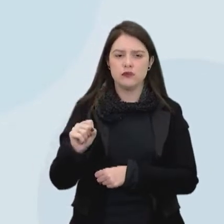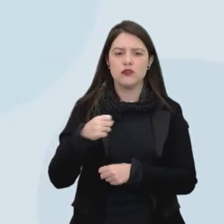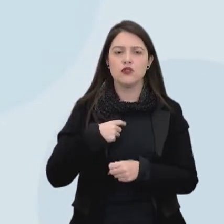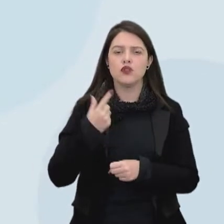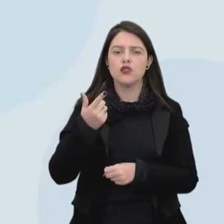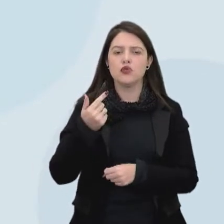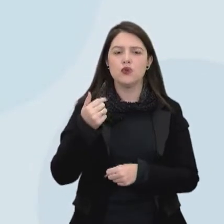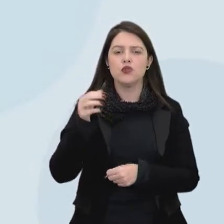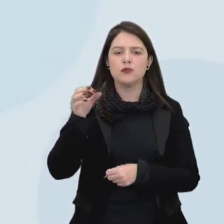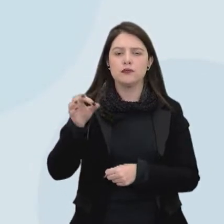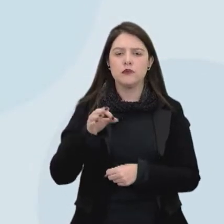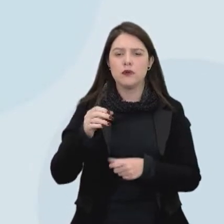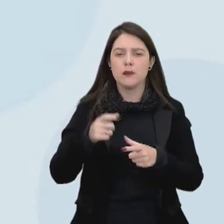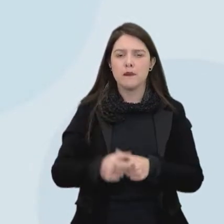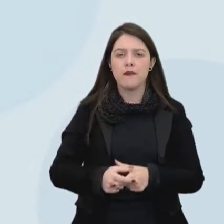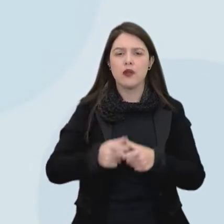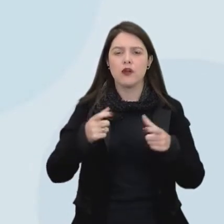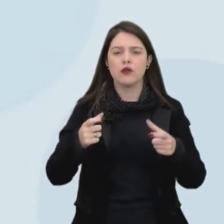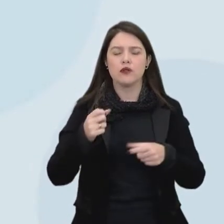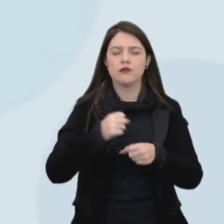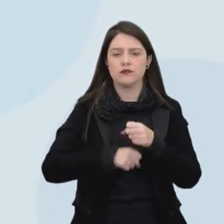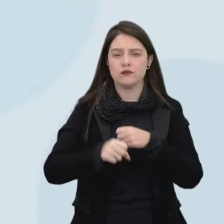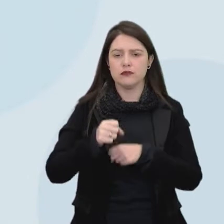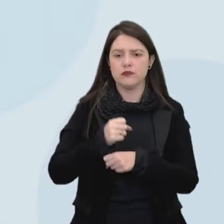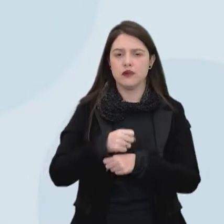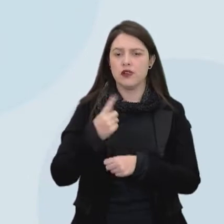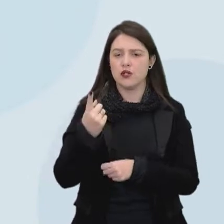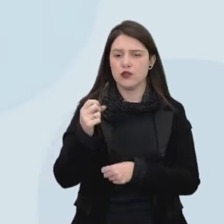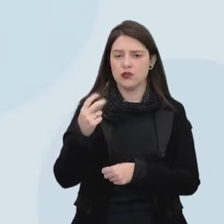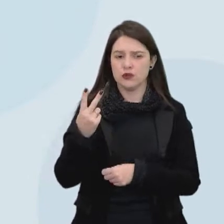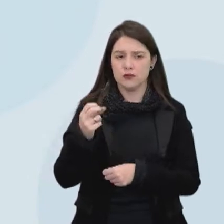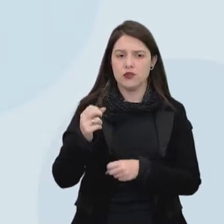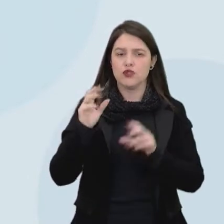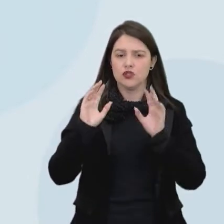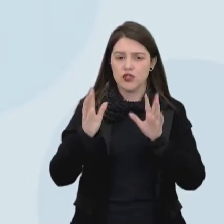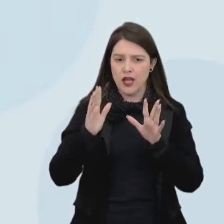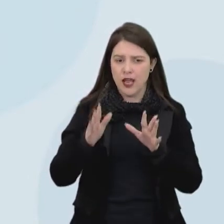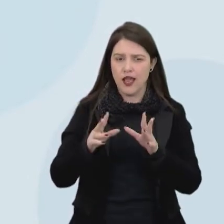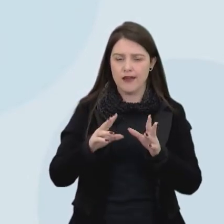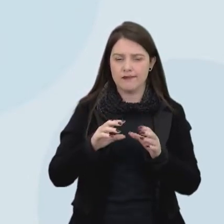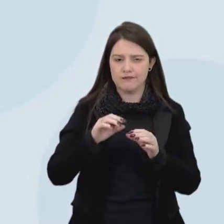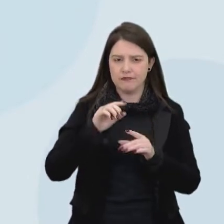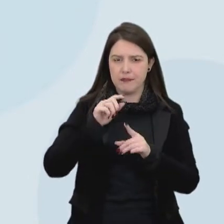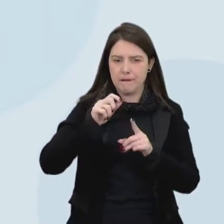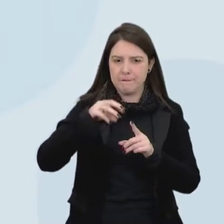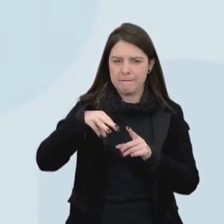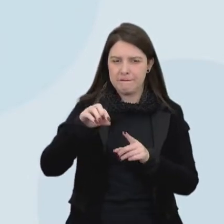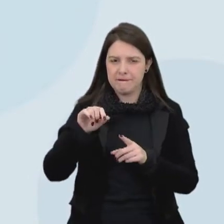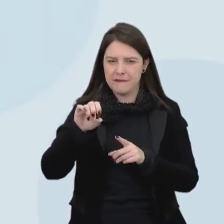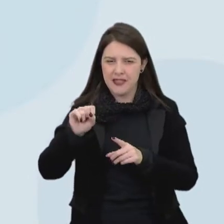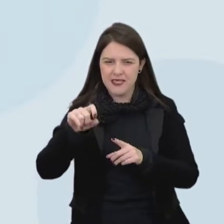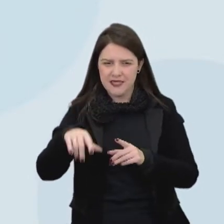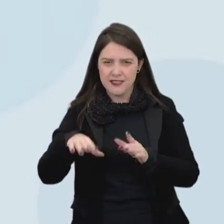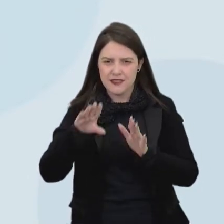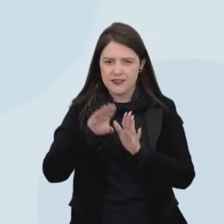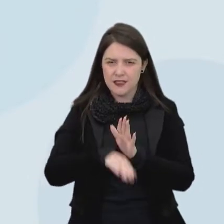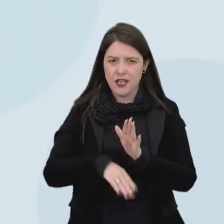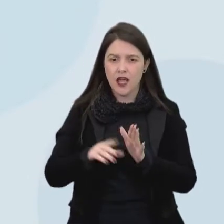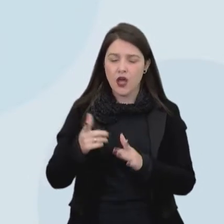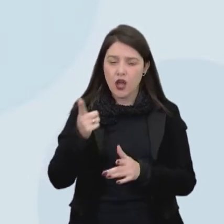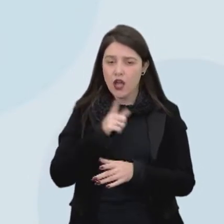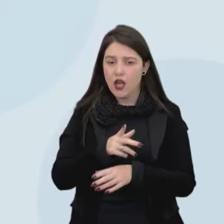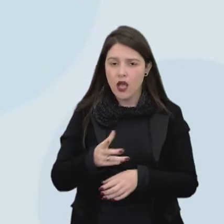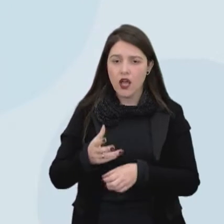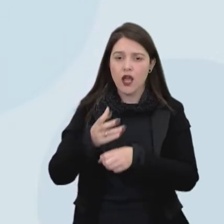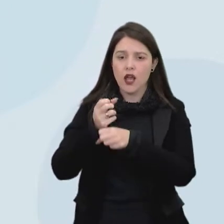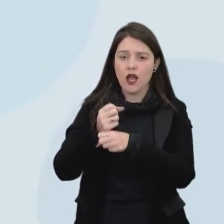12% maior que a de 2012. Já a massa mensal de rendimento domiciliar per capita alcançou